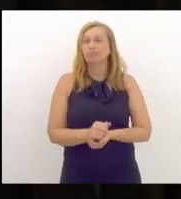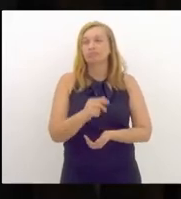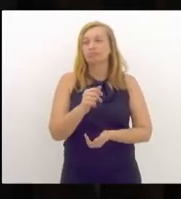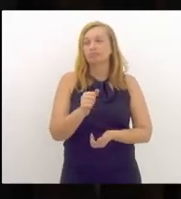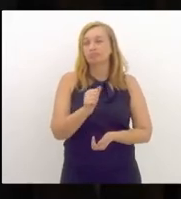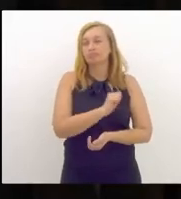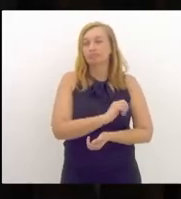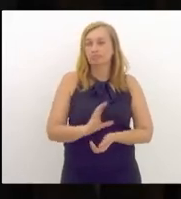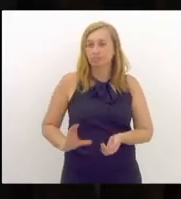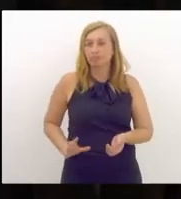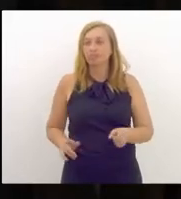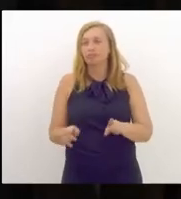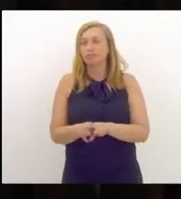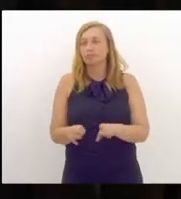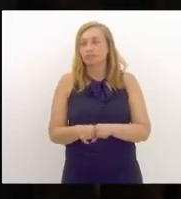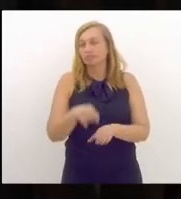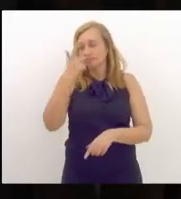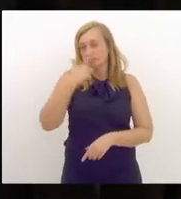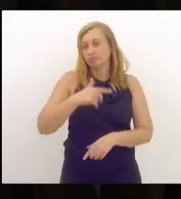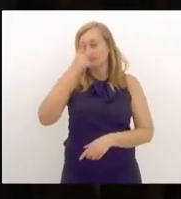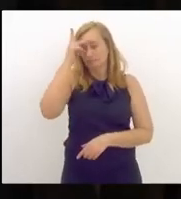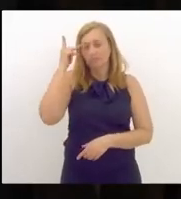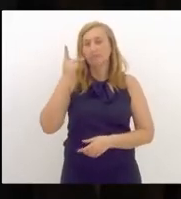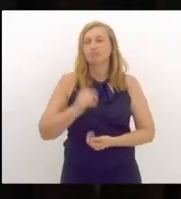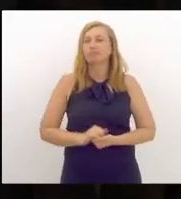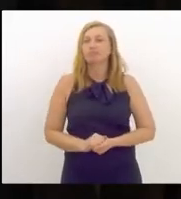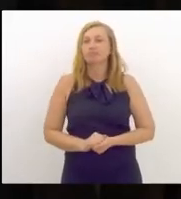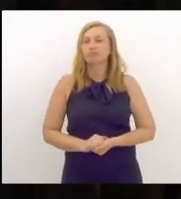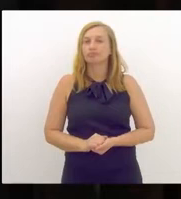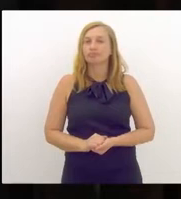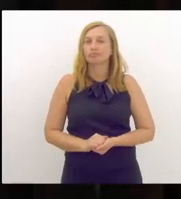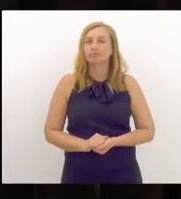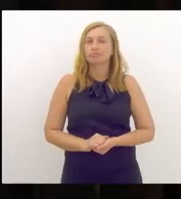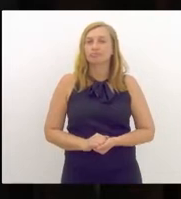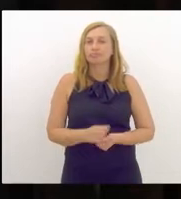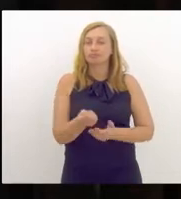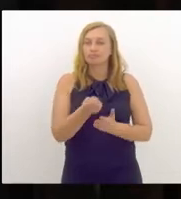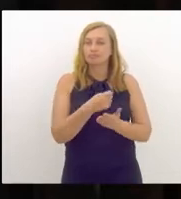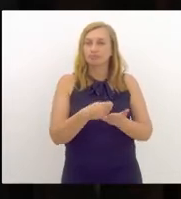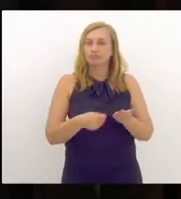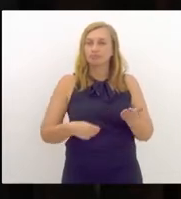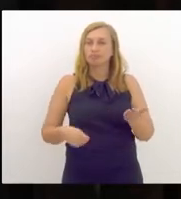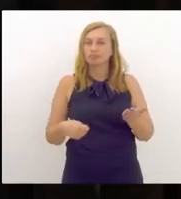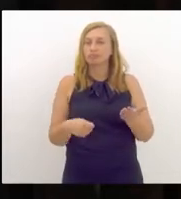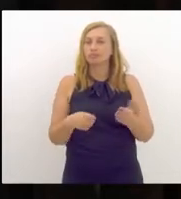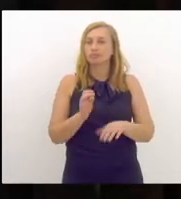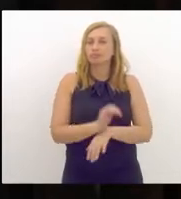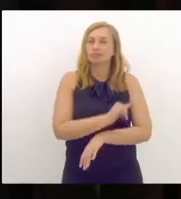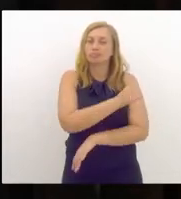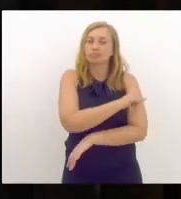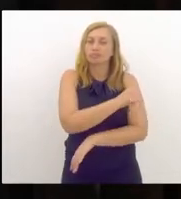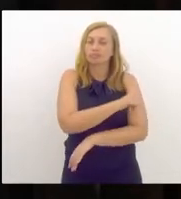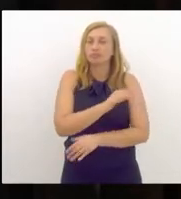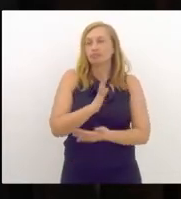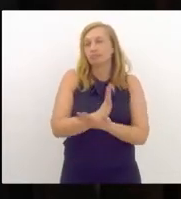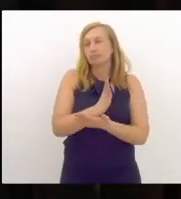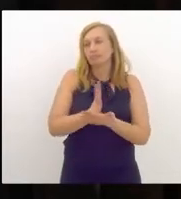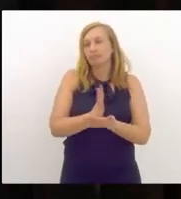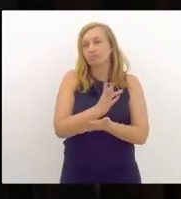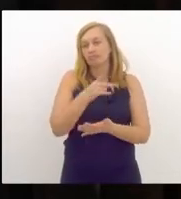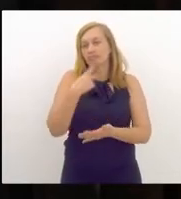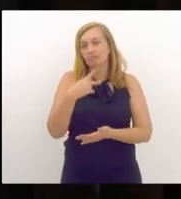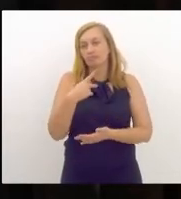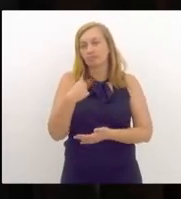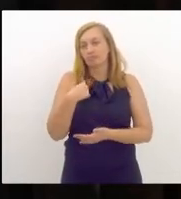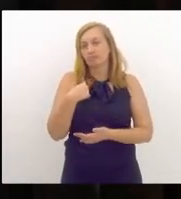né Eu sou uma pessoa que escrevo sobre o estado do Rio de Janeiro muita gente muita gente não é Bom dizem que